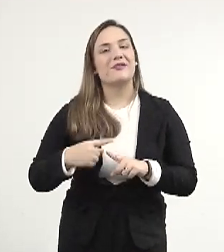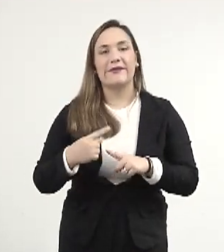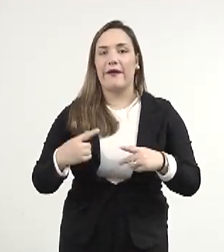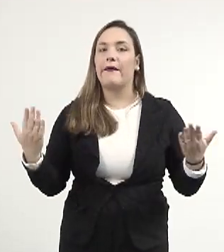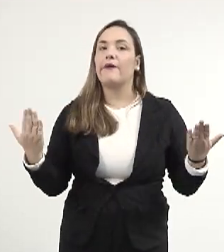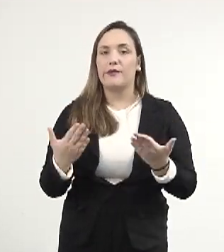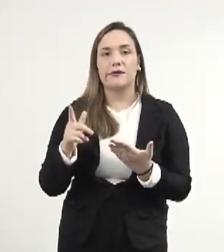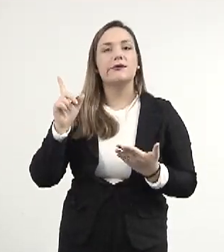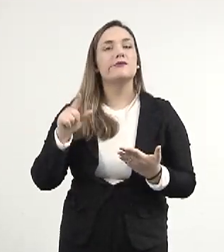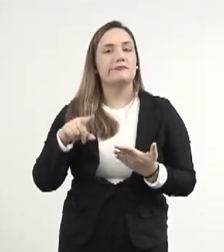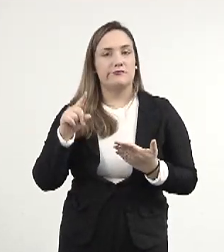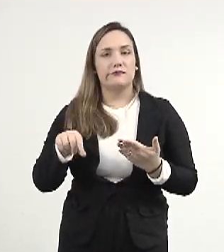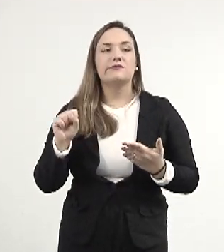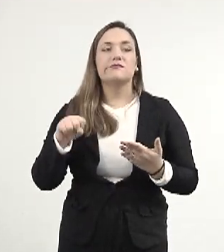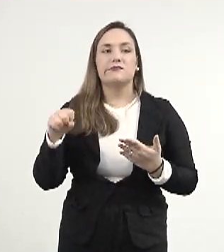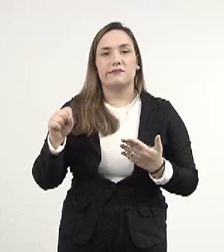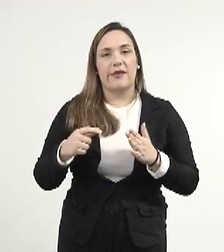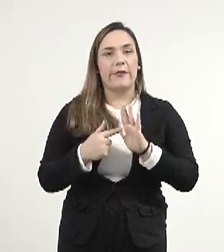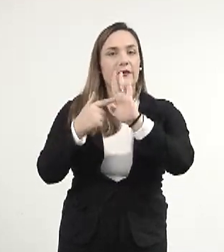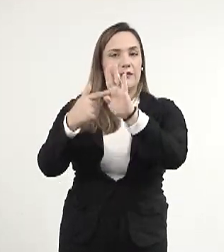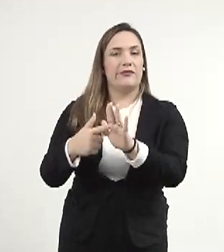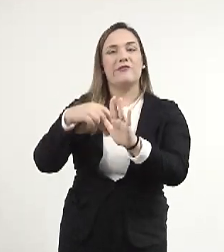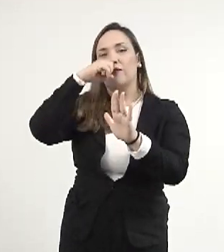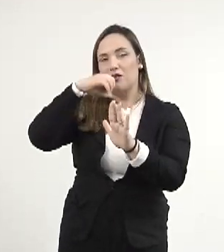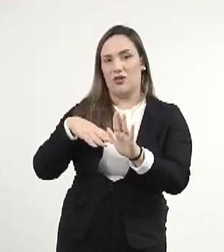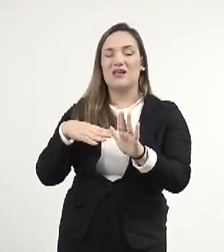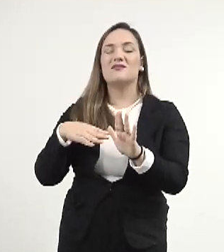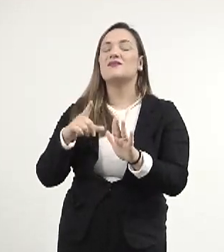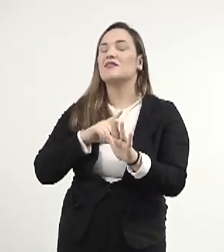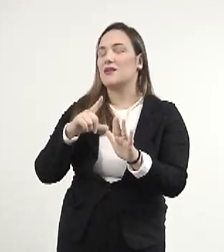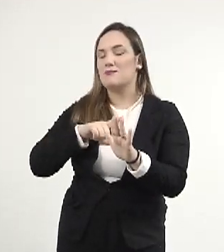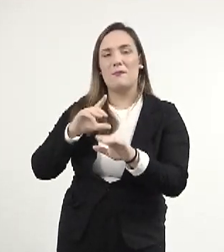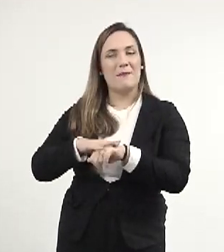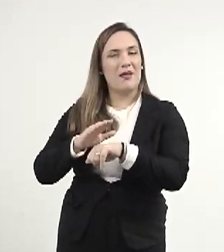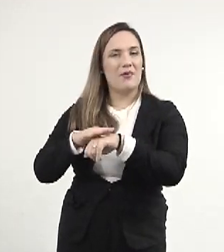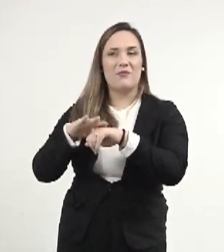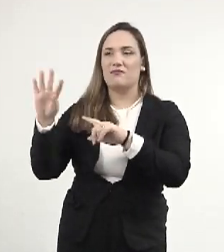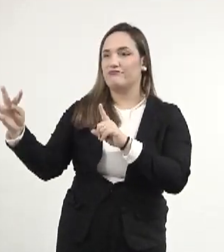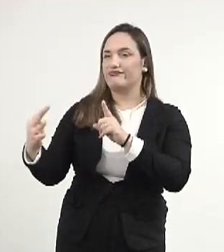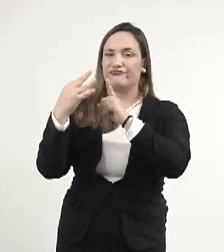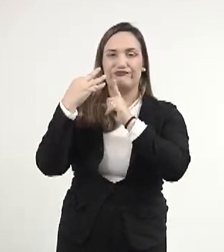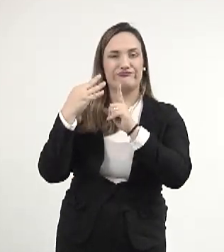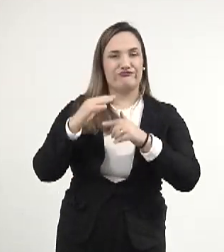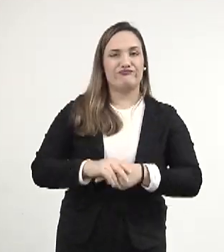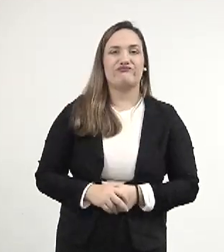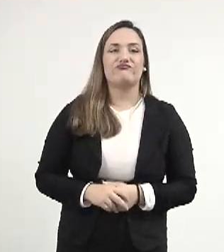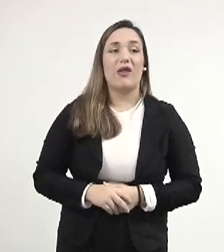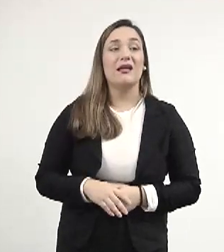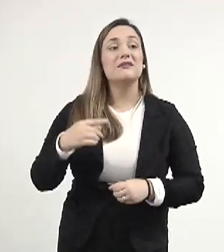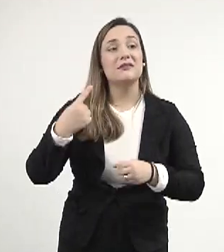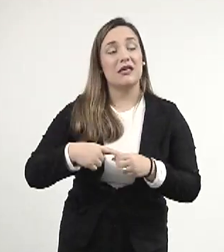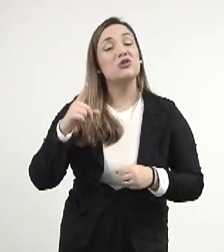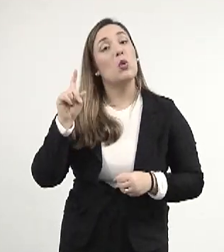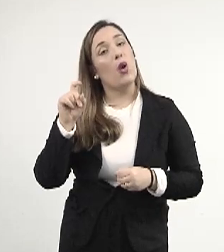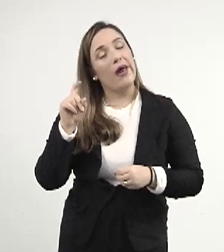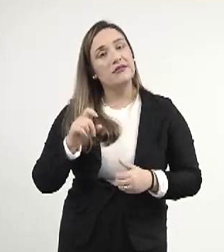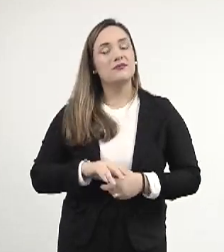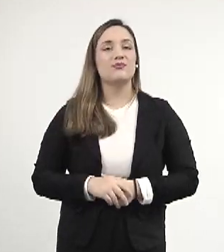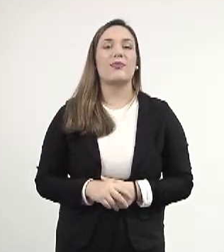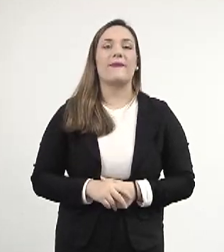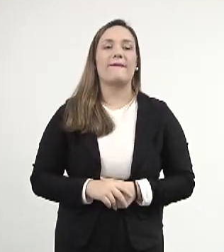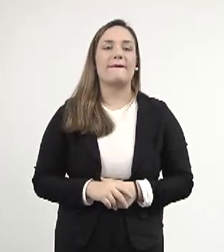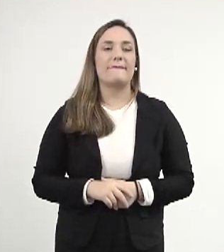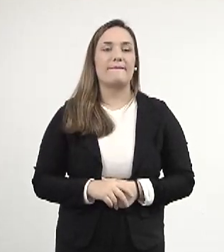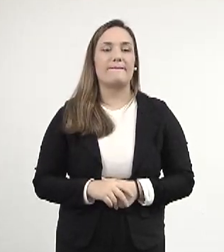negativo também na violência. Mas o problema maior em Dourados, que segundo os números